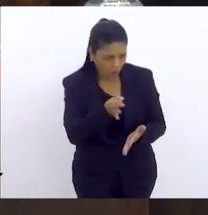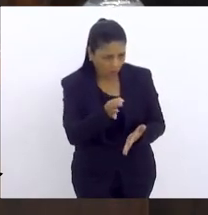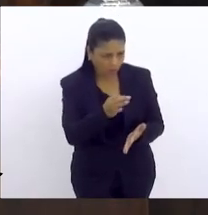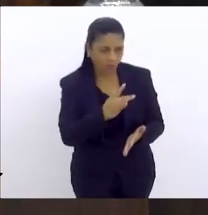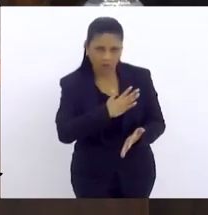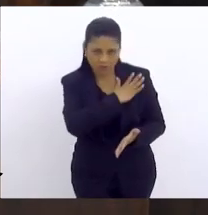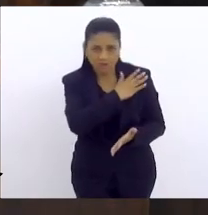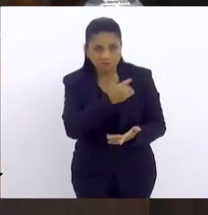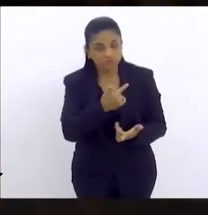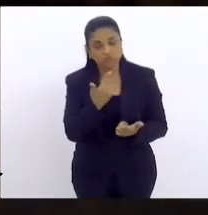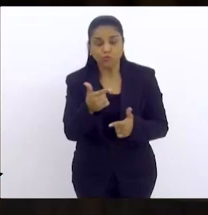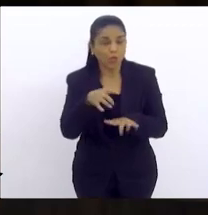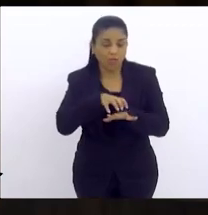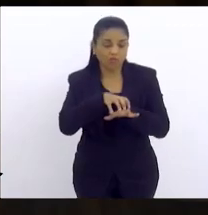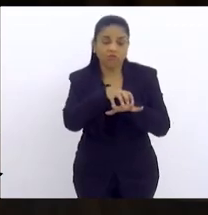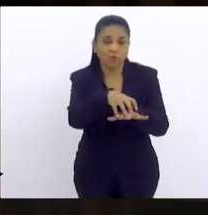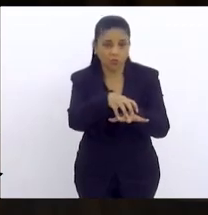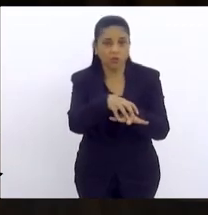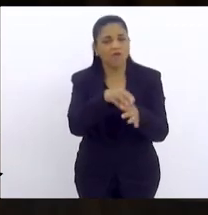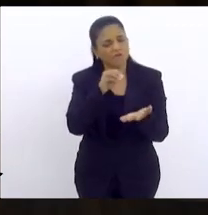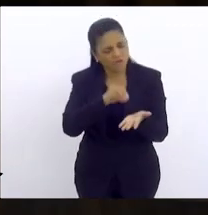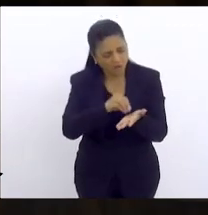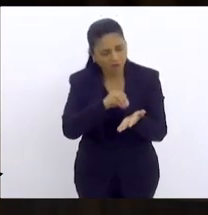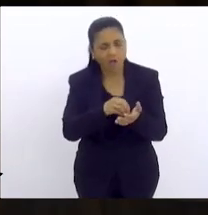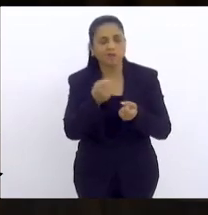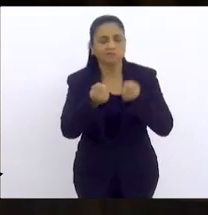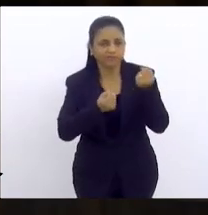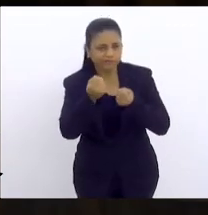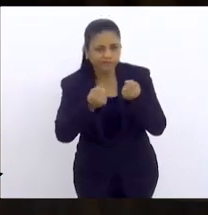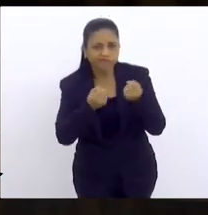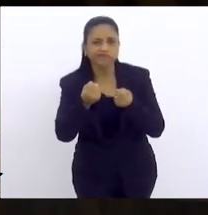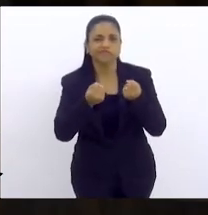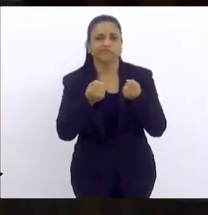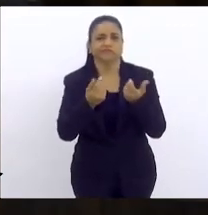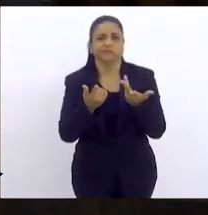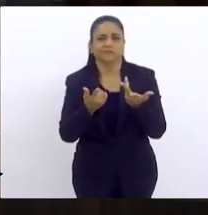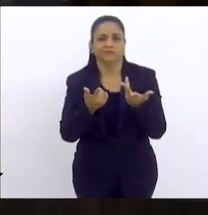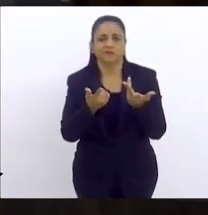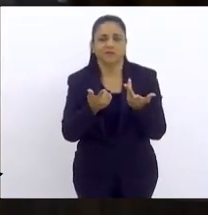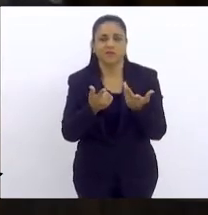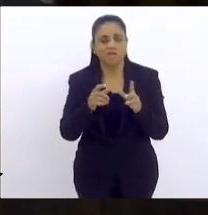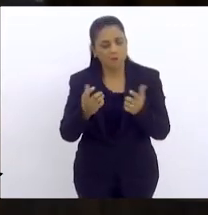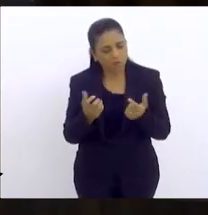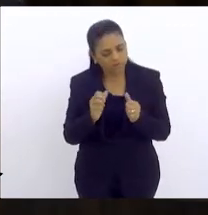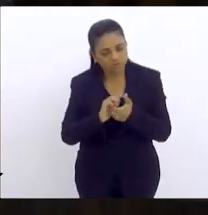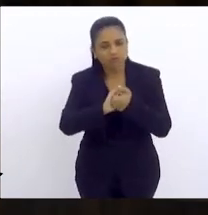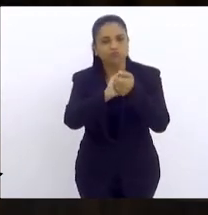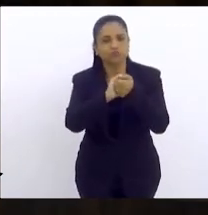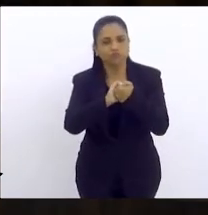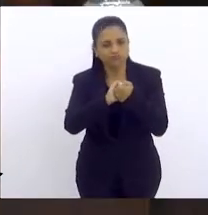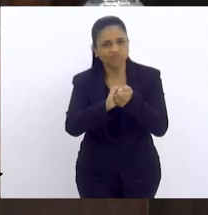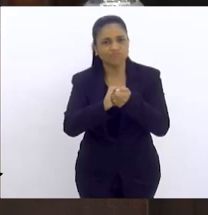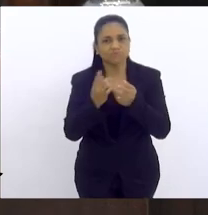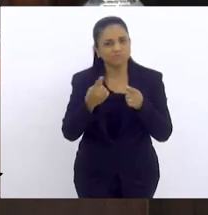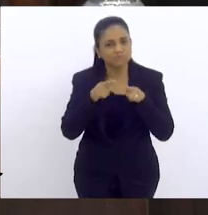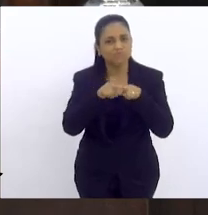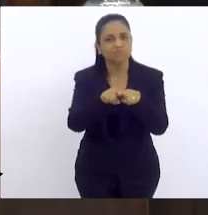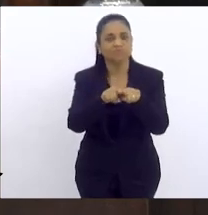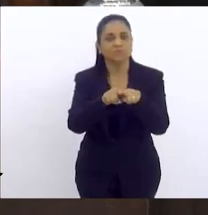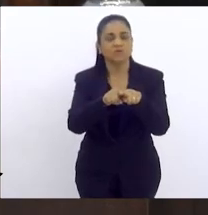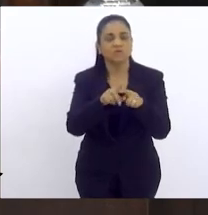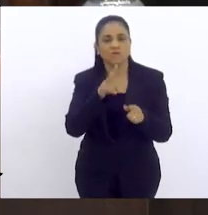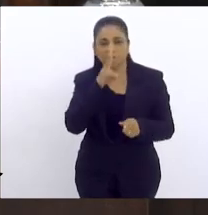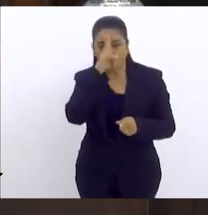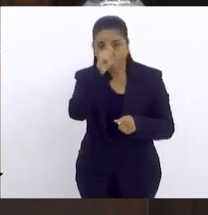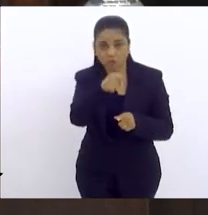não tem viatura então nós estamos carente de viatura nós precisamos de viatura e nós vamos estar unindo força aqui lutando para que possamos ajudar o senhor